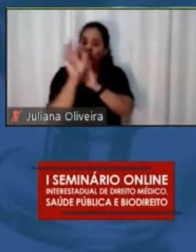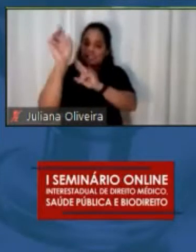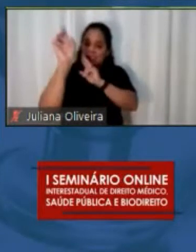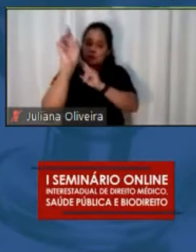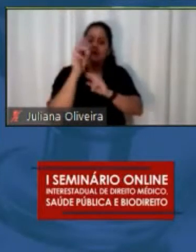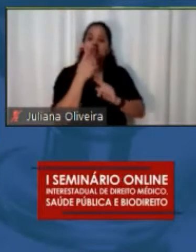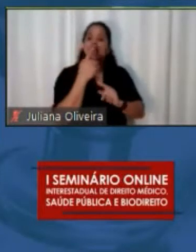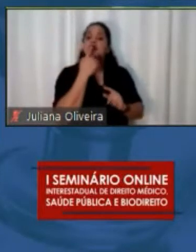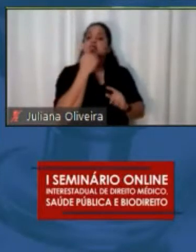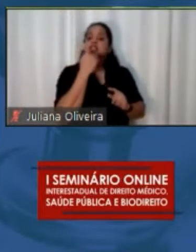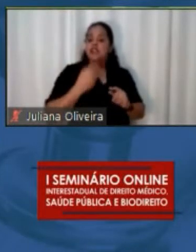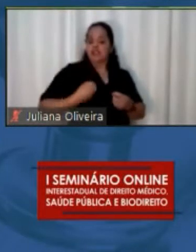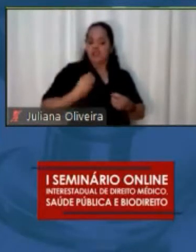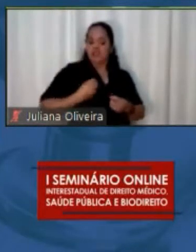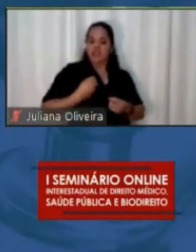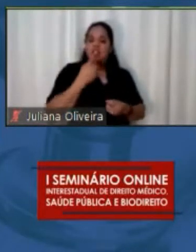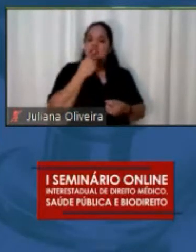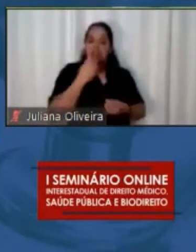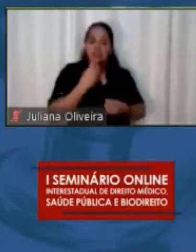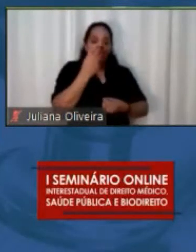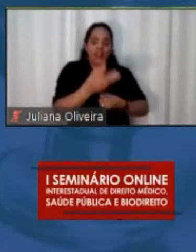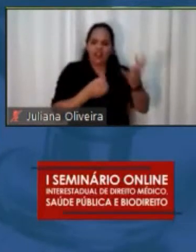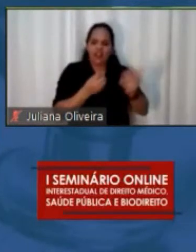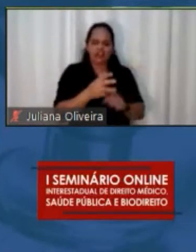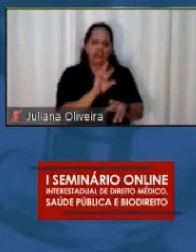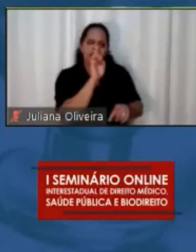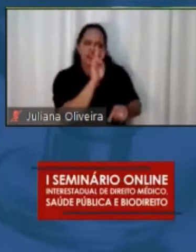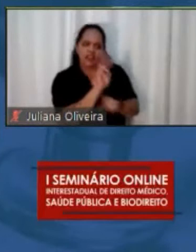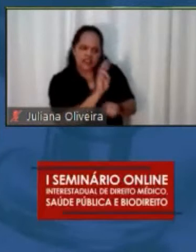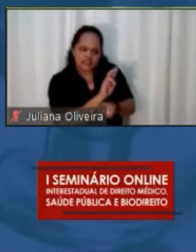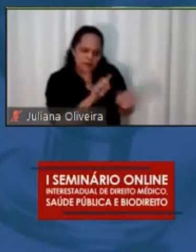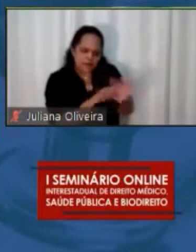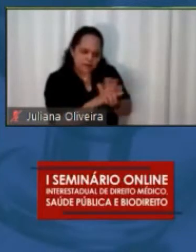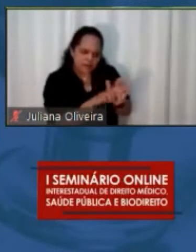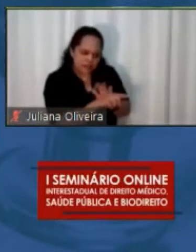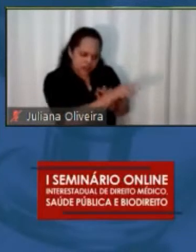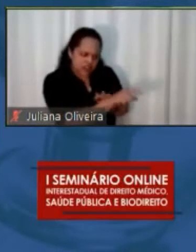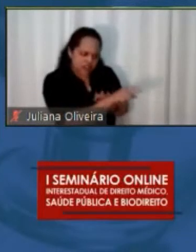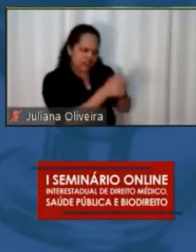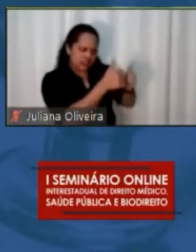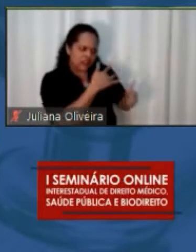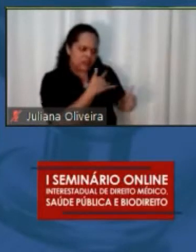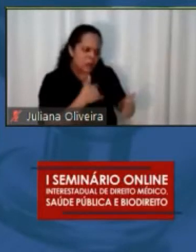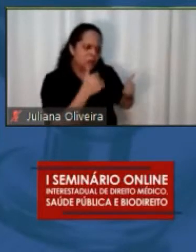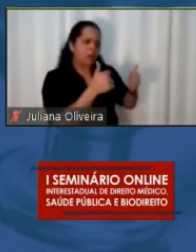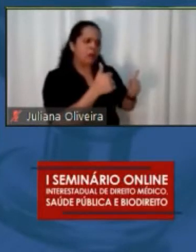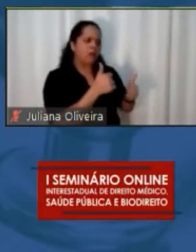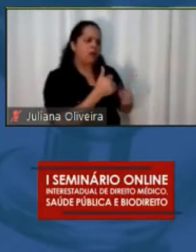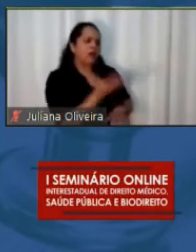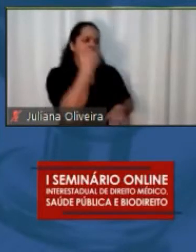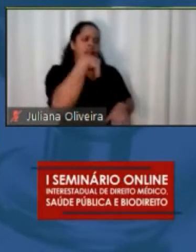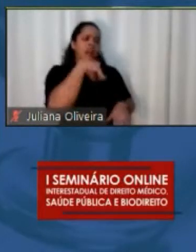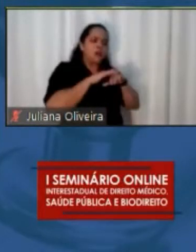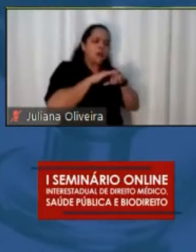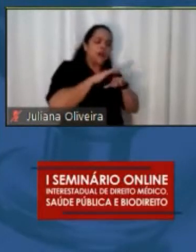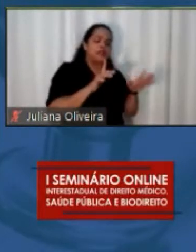garantir de que este sangue é um sangue seguro? Todas essas coisas devem ser levadas em consideração.